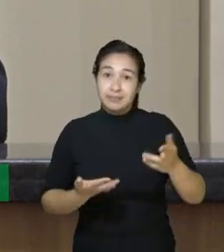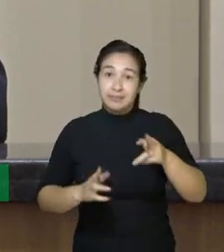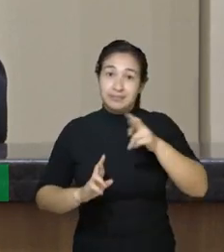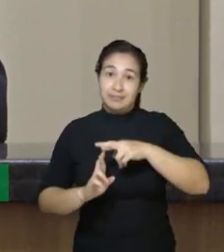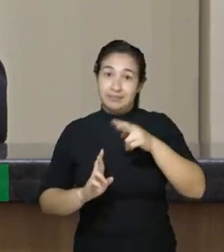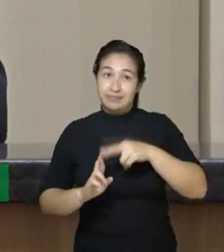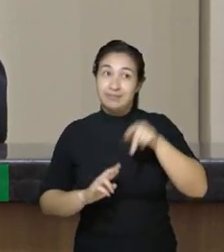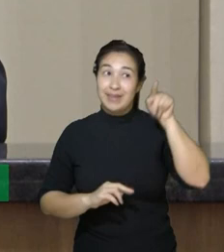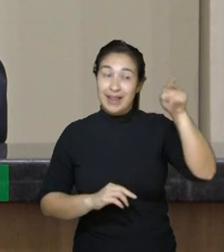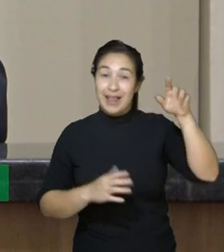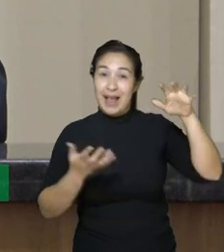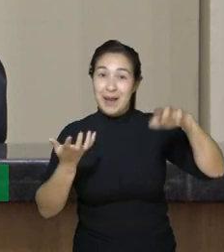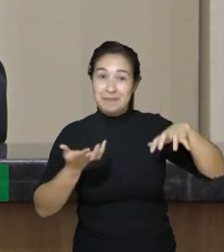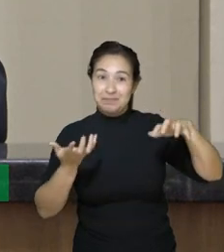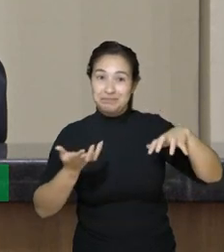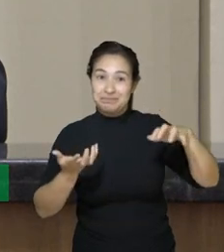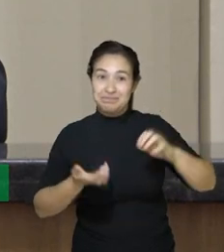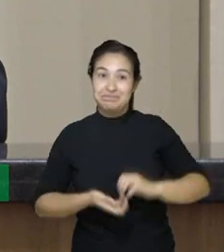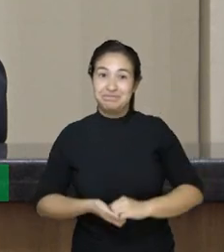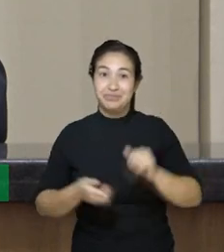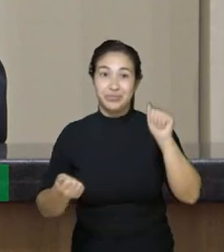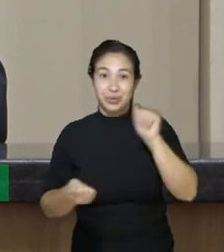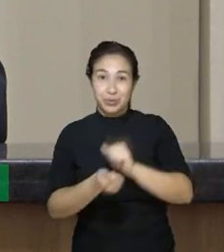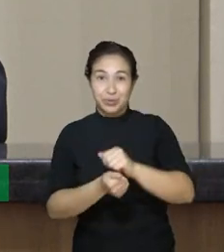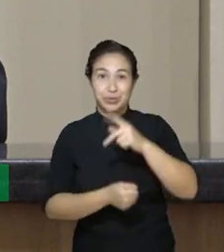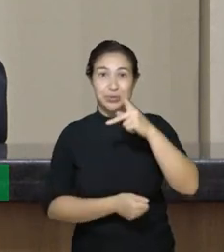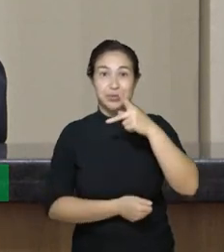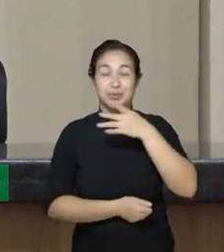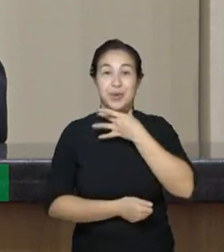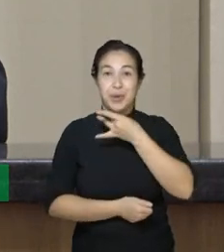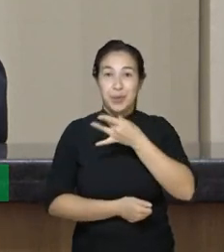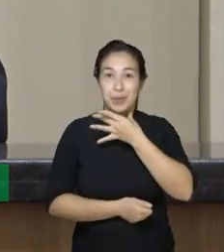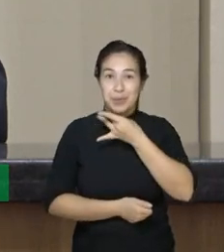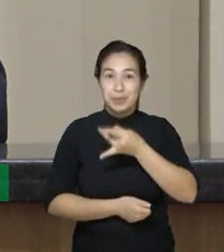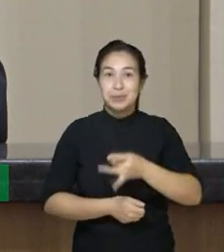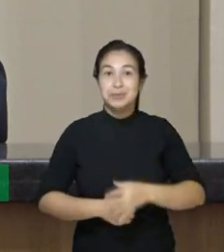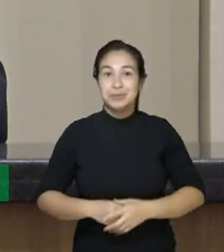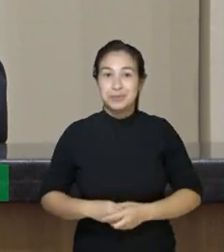Brasília, junto com o deputado Cobalcini.